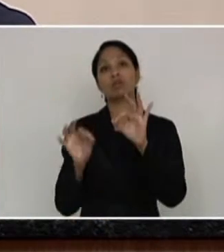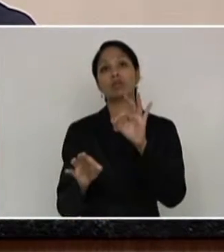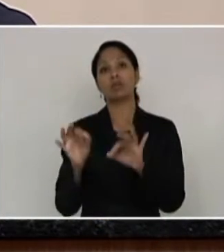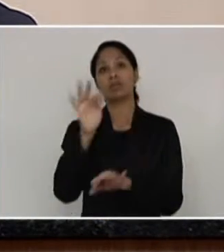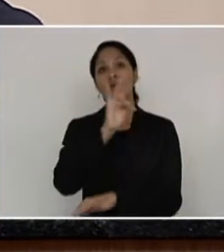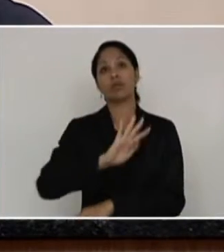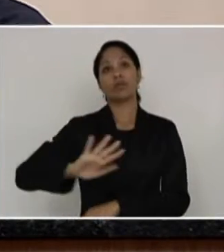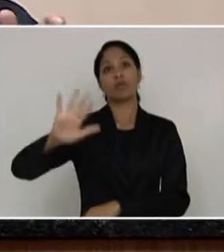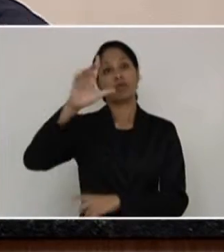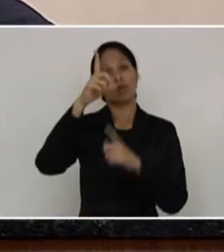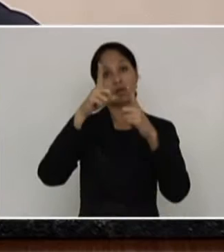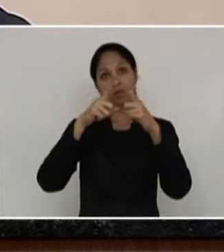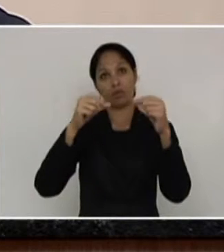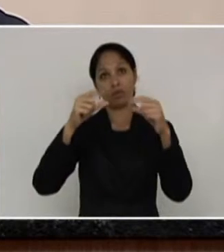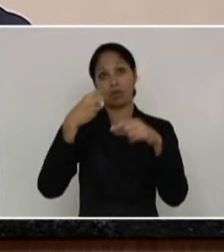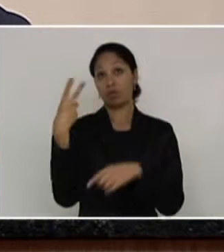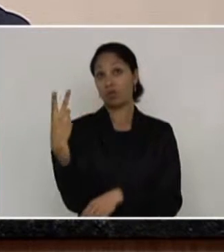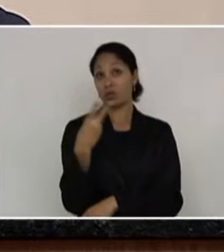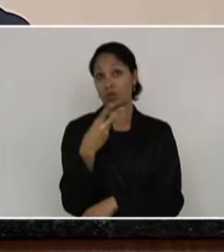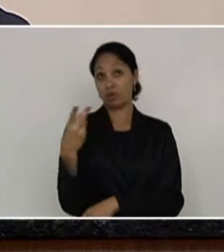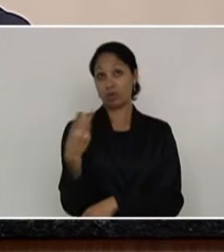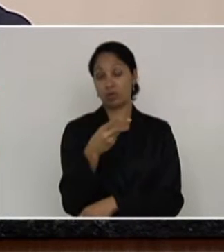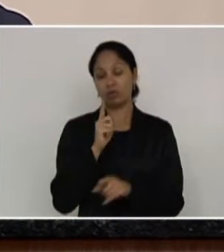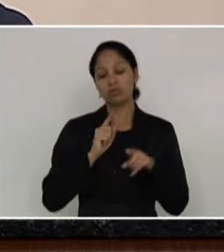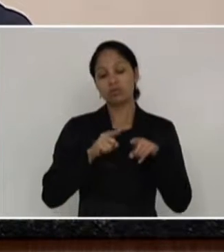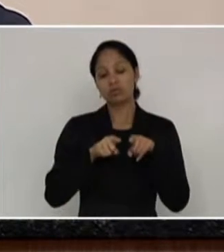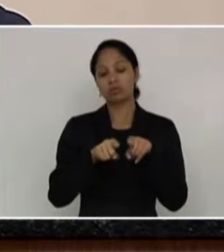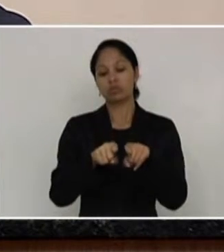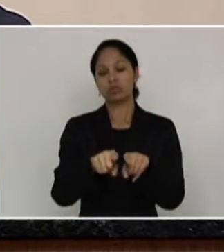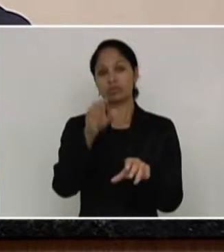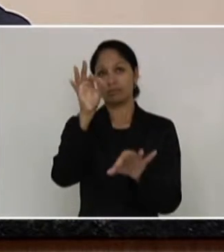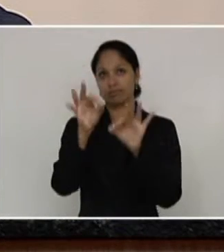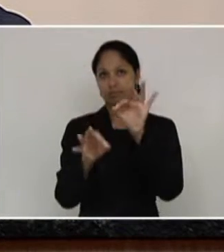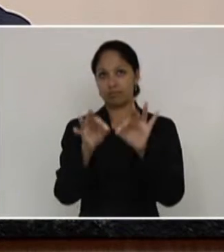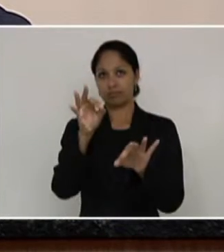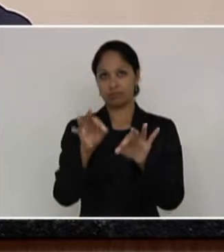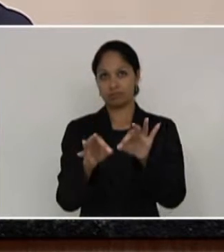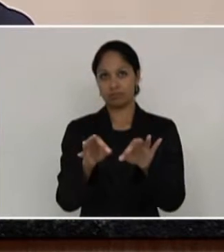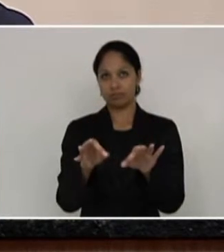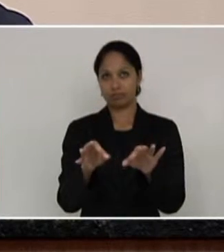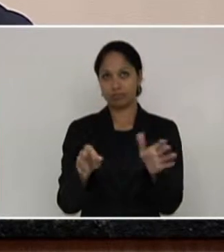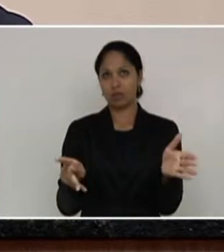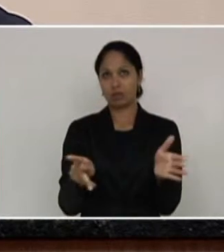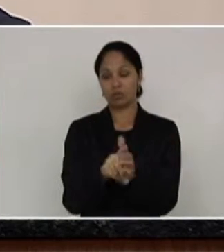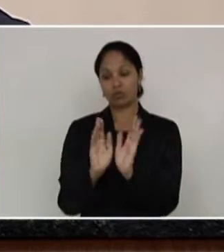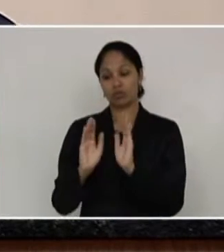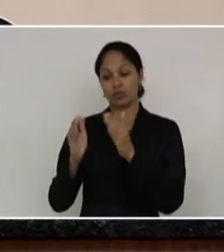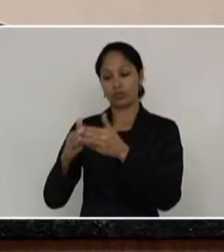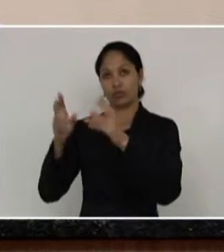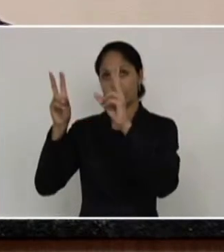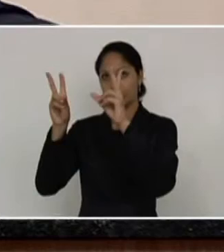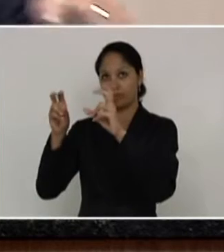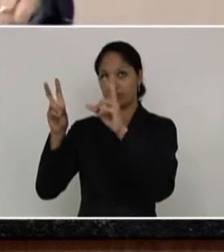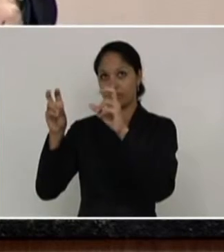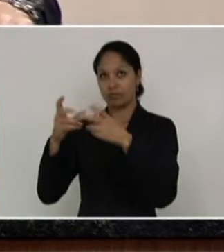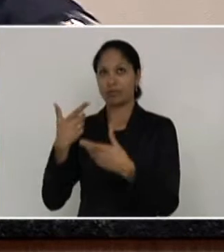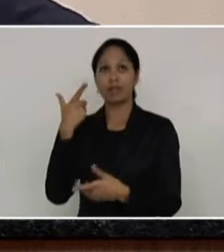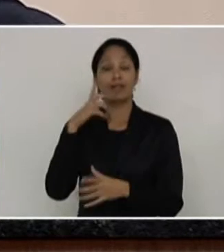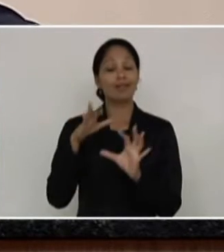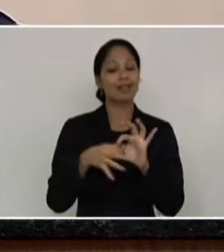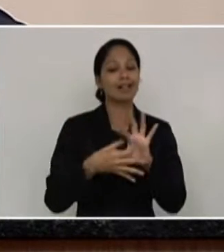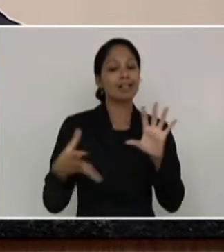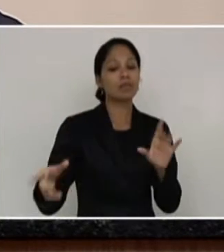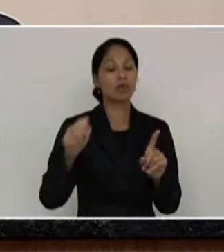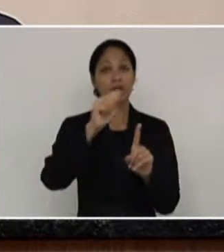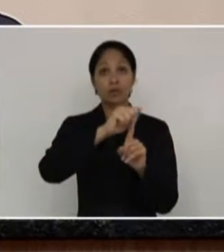para que tenhamos duas instâncias paralelamente acompanhando o mesmo tema buscando uma liminar que nos permita já no mês